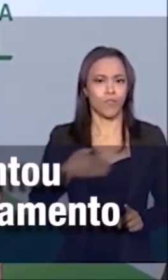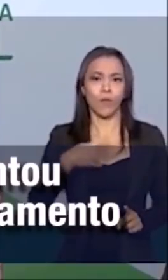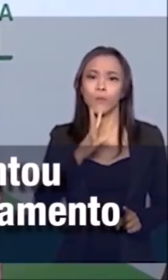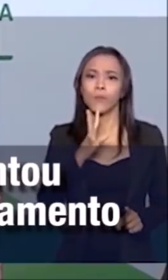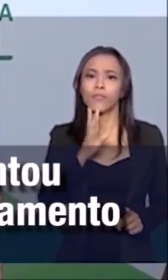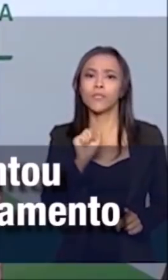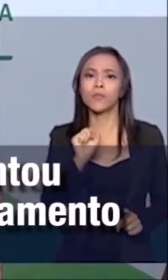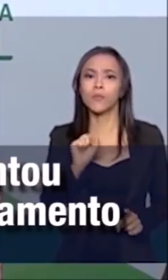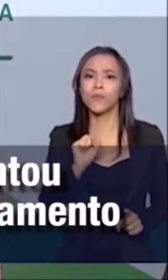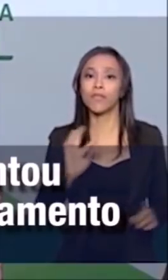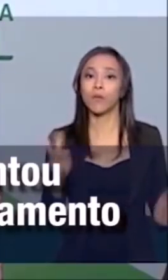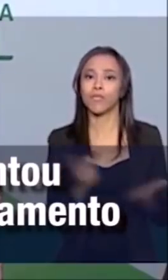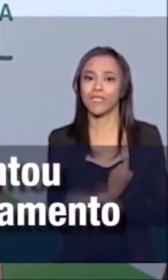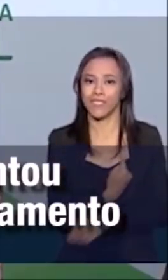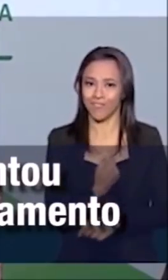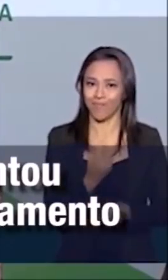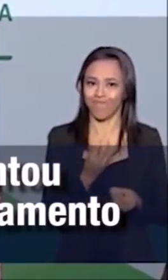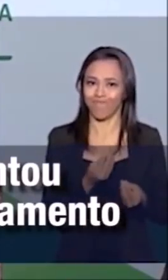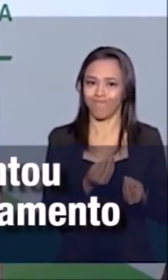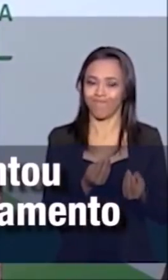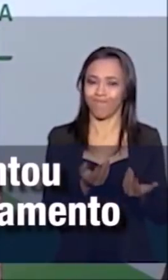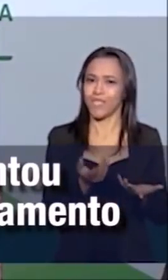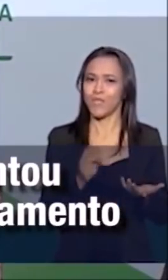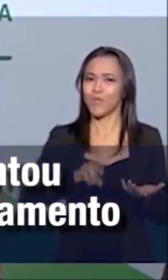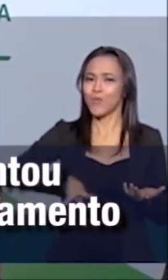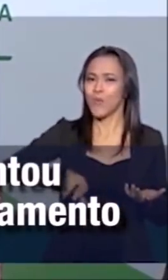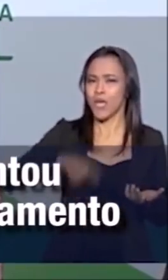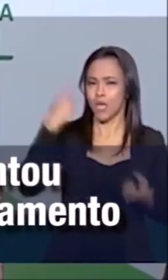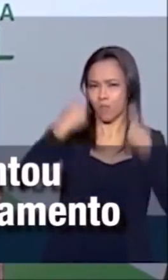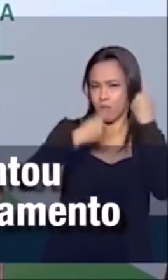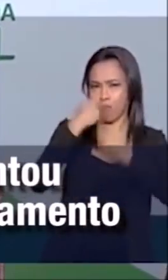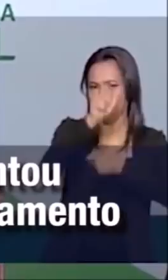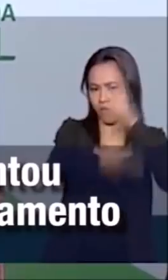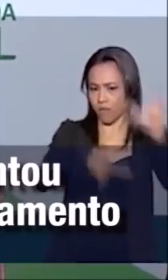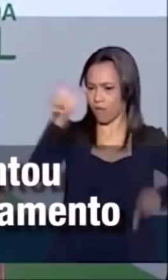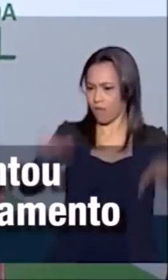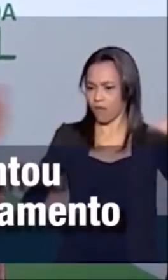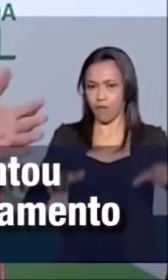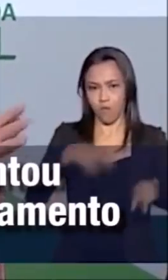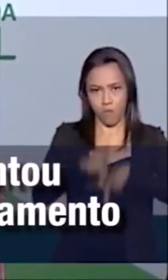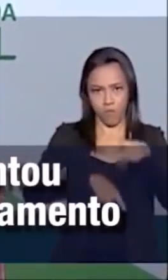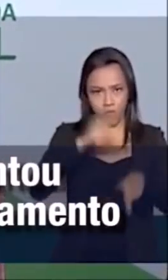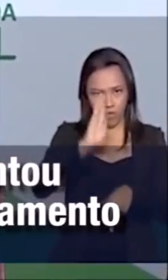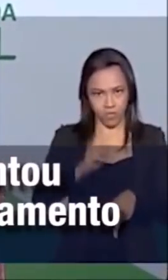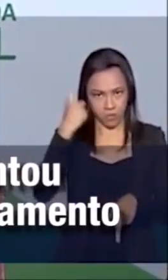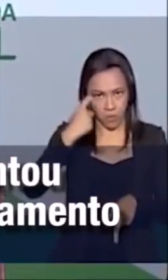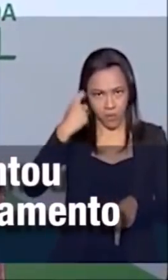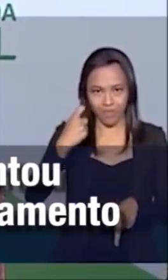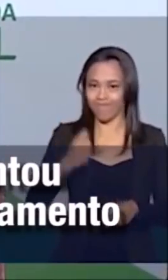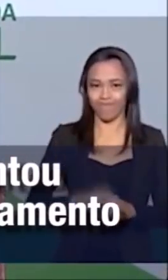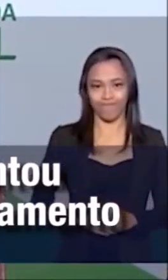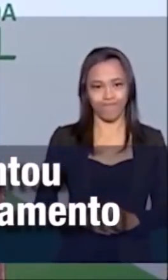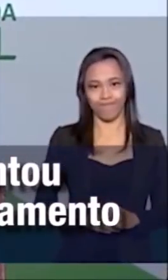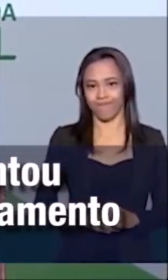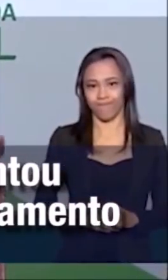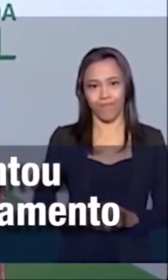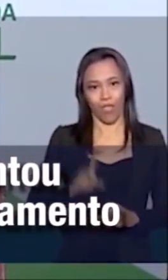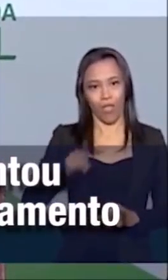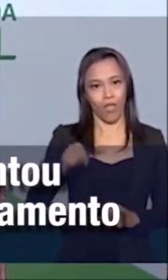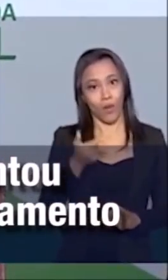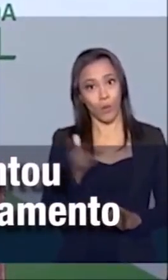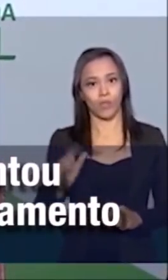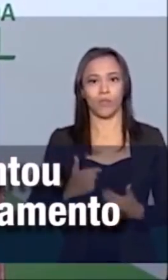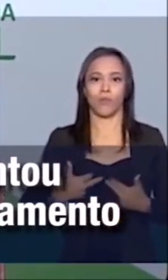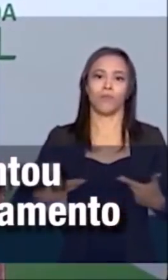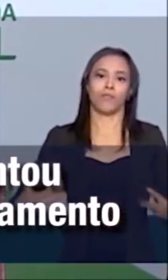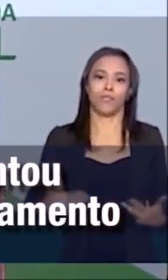o que estava sendo tramado naquele momento. Não era a vida dos brasileiros. Mas o que era vendido aqui era uma